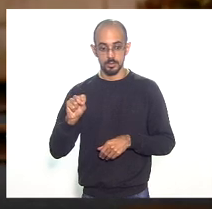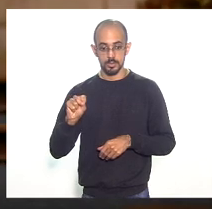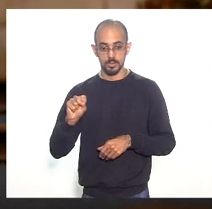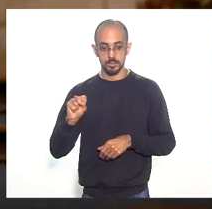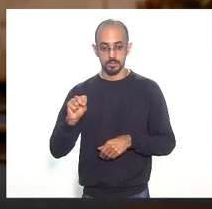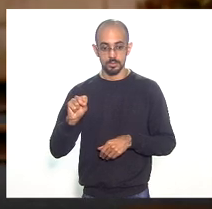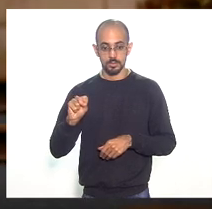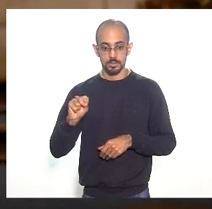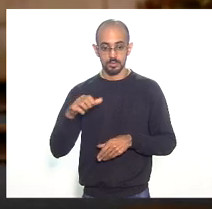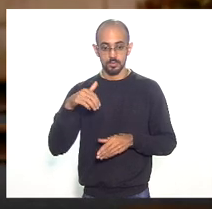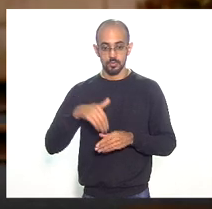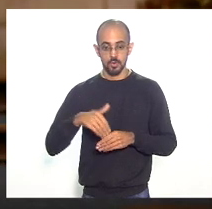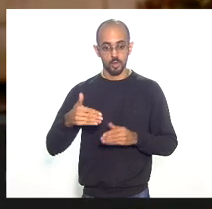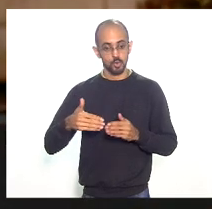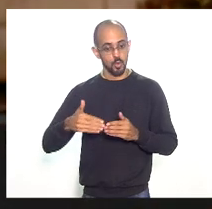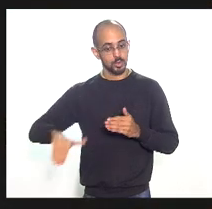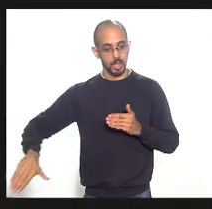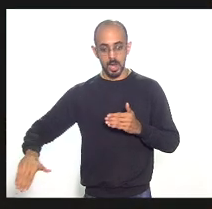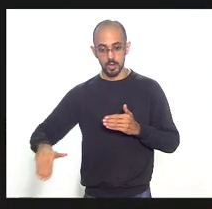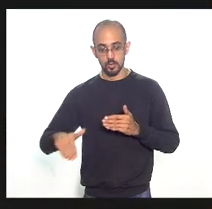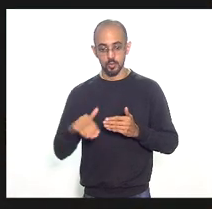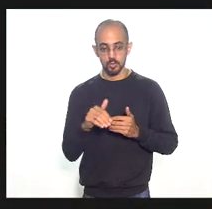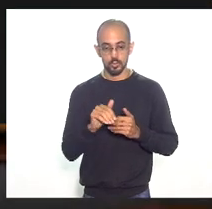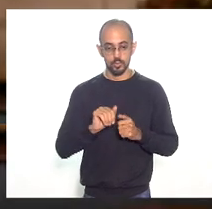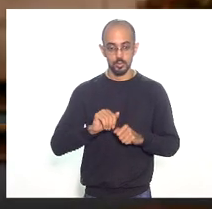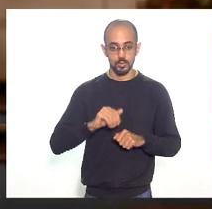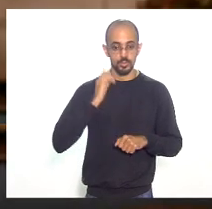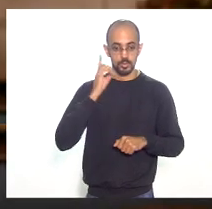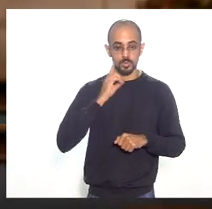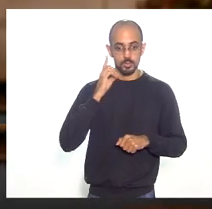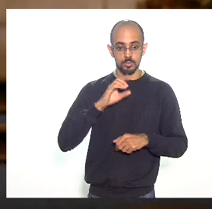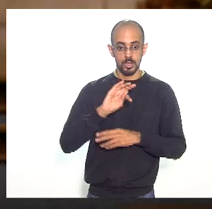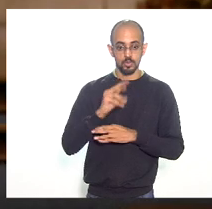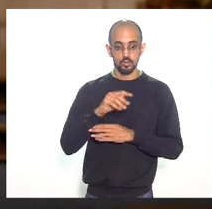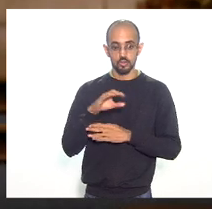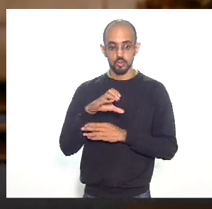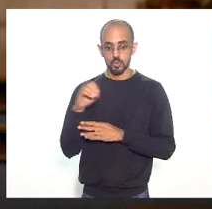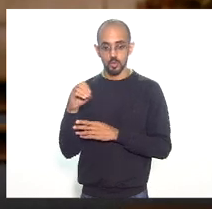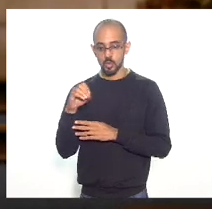Voto contrário, Presidente. Deputado Chico Machado.